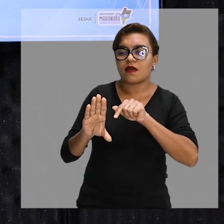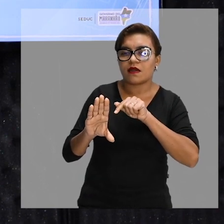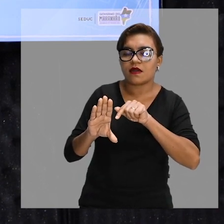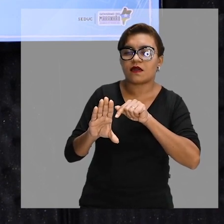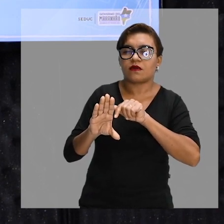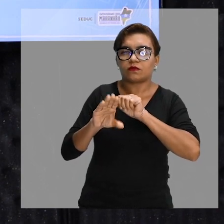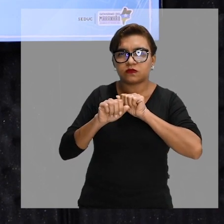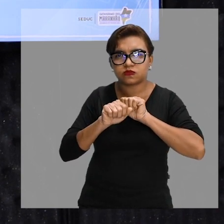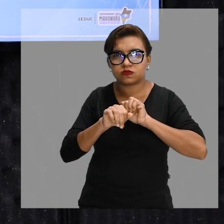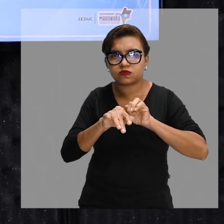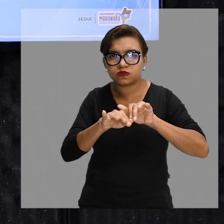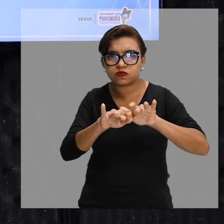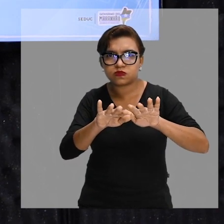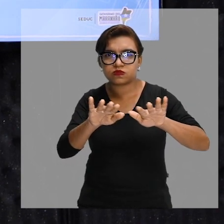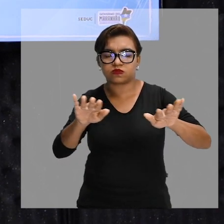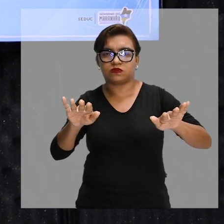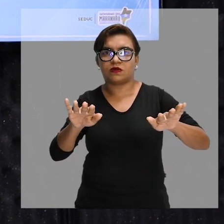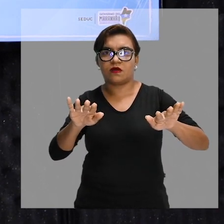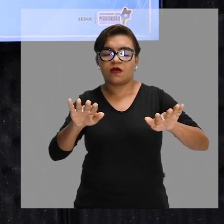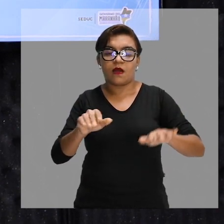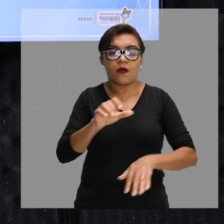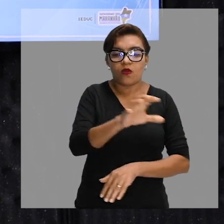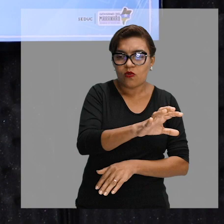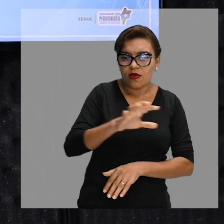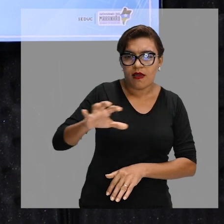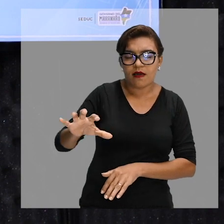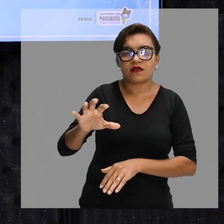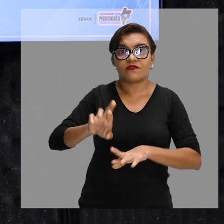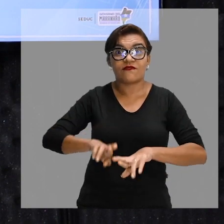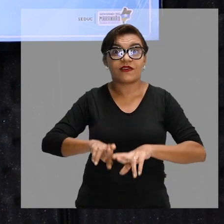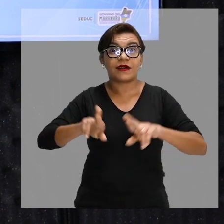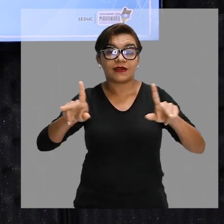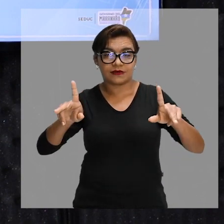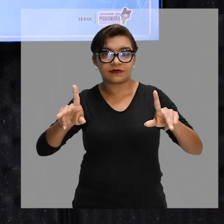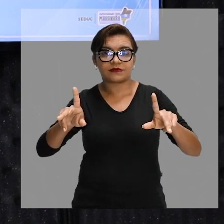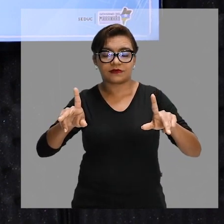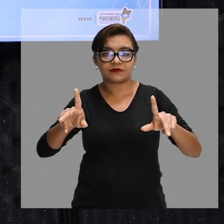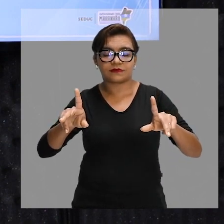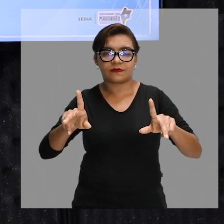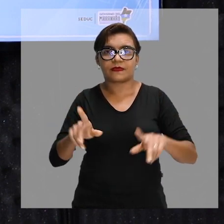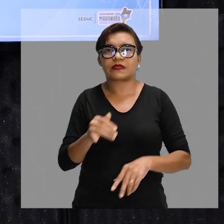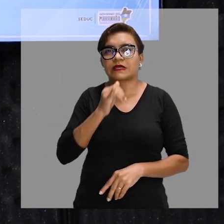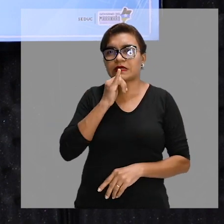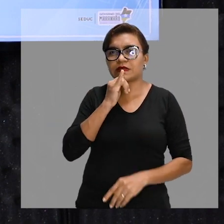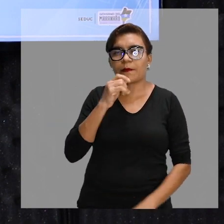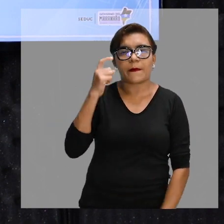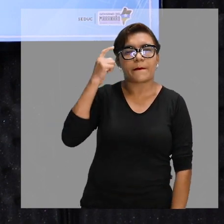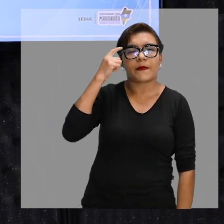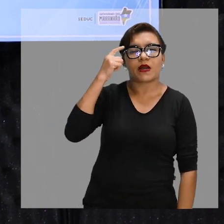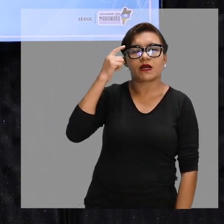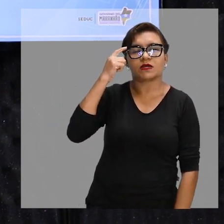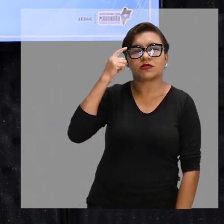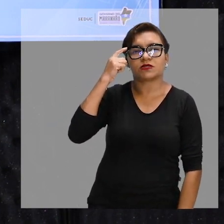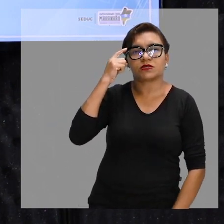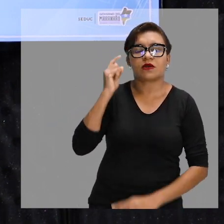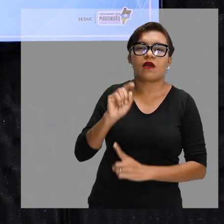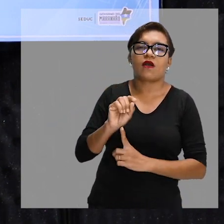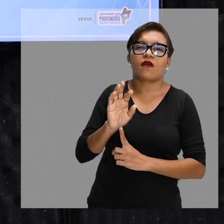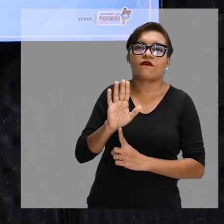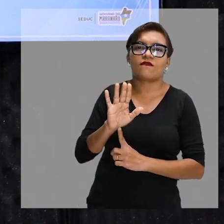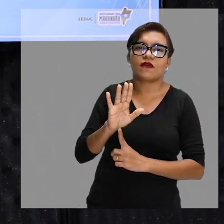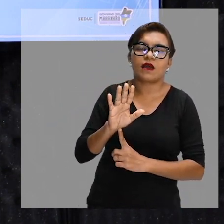se propagar para pontos distintos, para pontos diferentes. É só imaginar a luz de uma vela ou a luz de uma